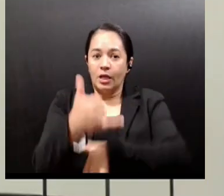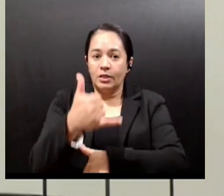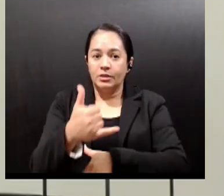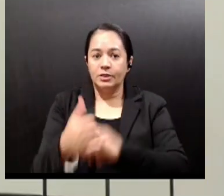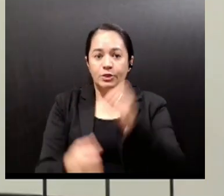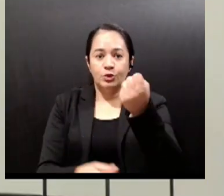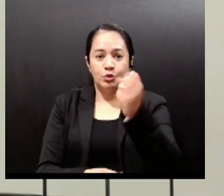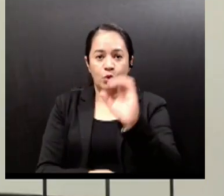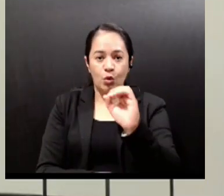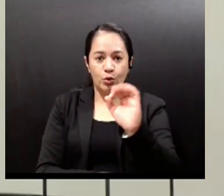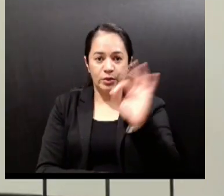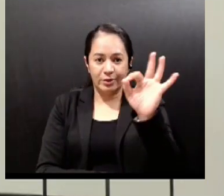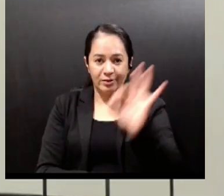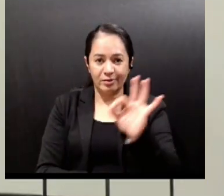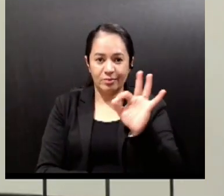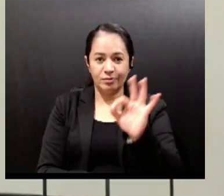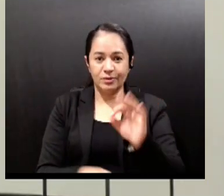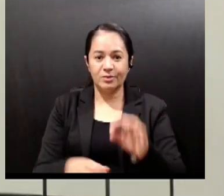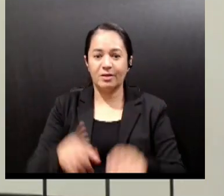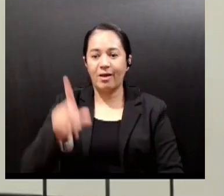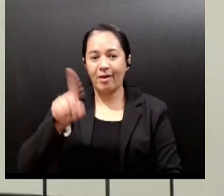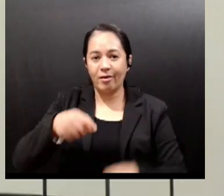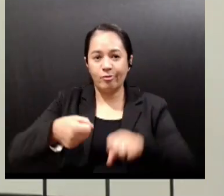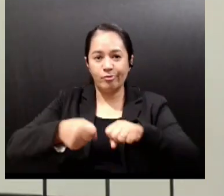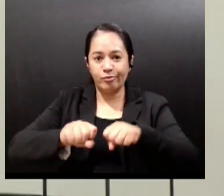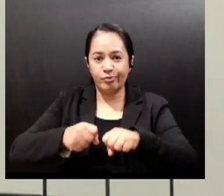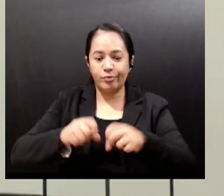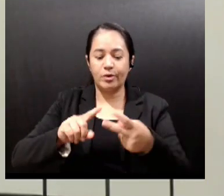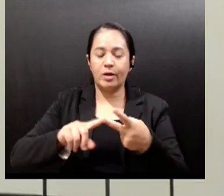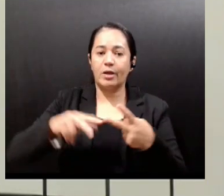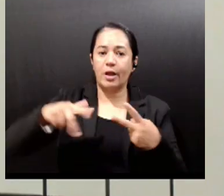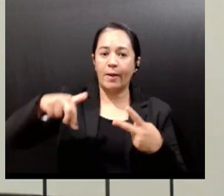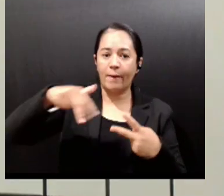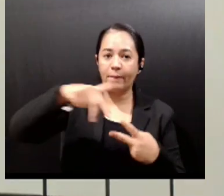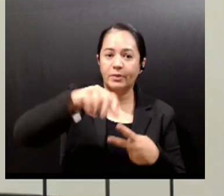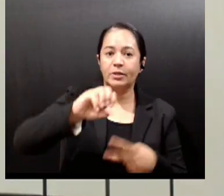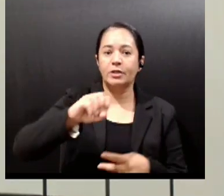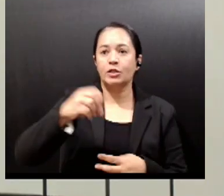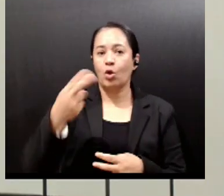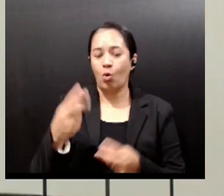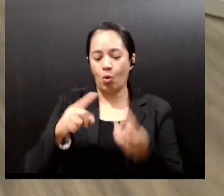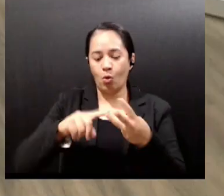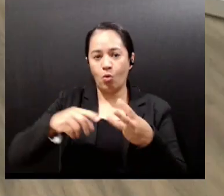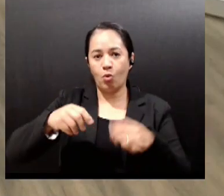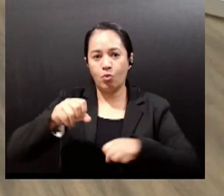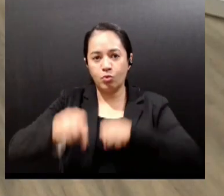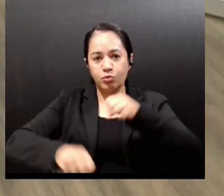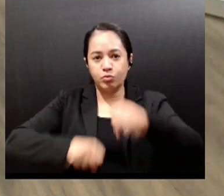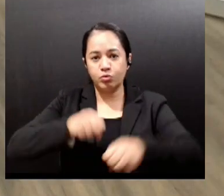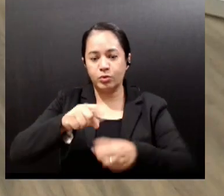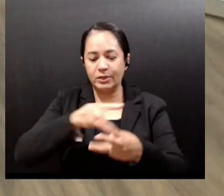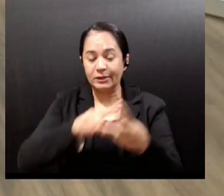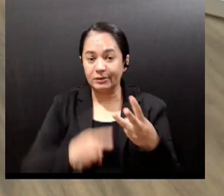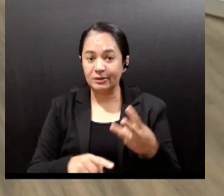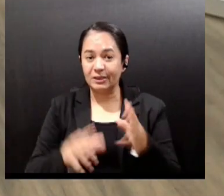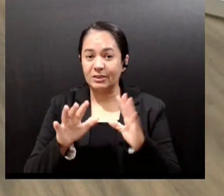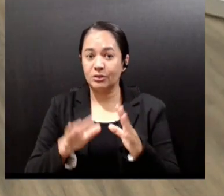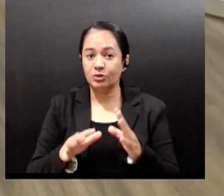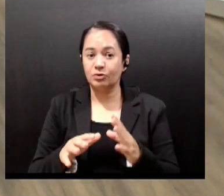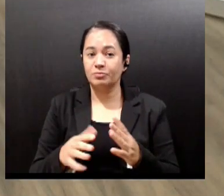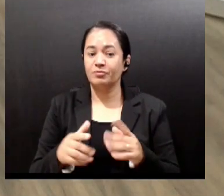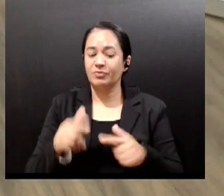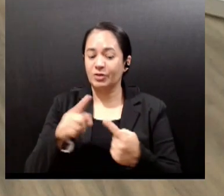são motociclistas, pedestres ou ciclistas. Isso coloca em xeque a segurança desse tipo de serviço do